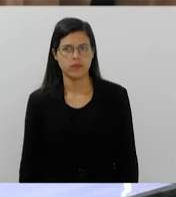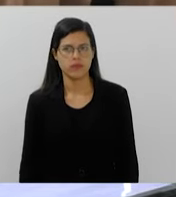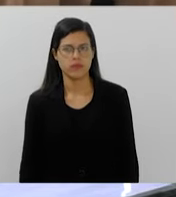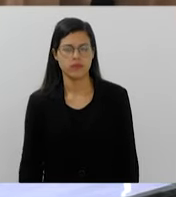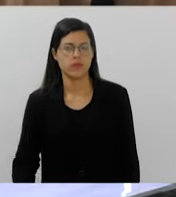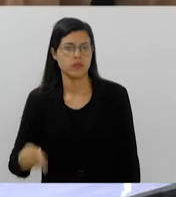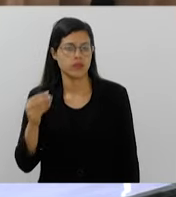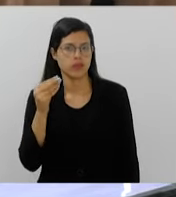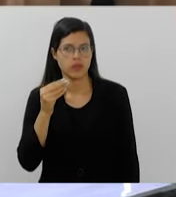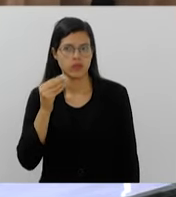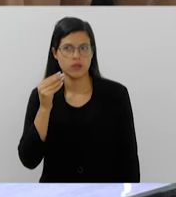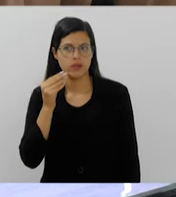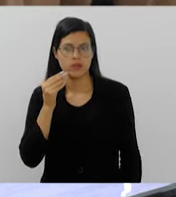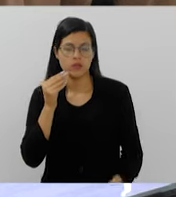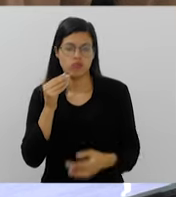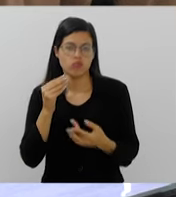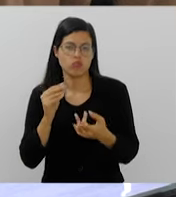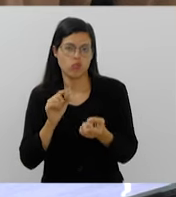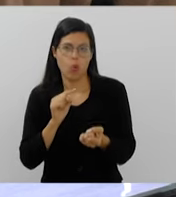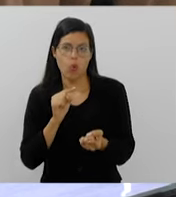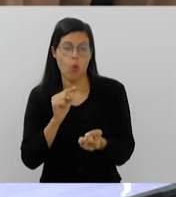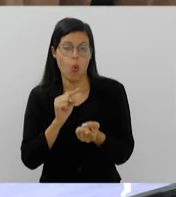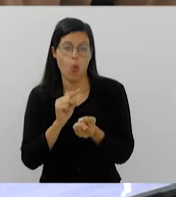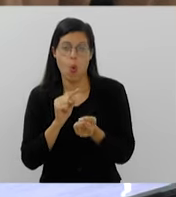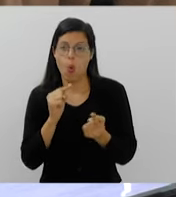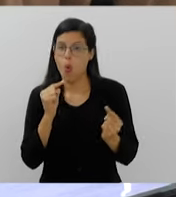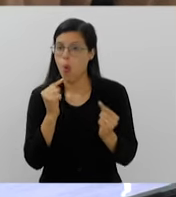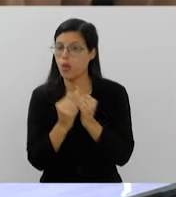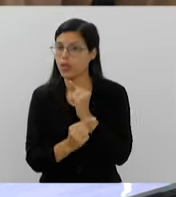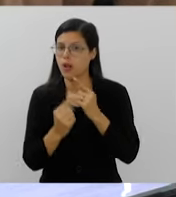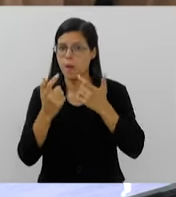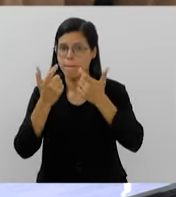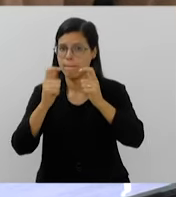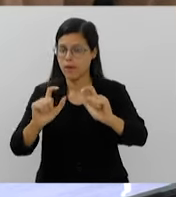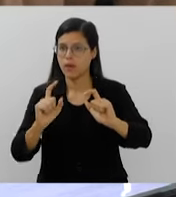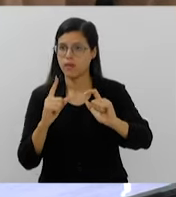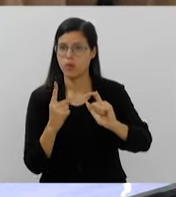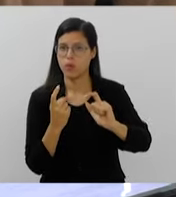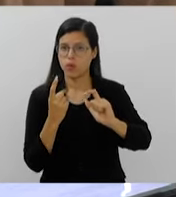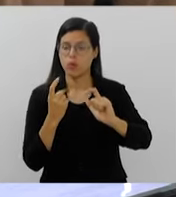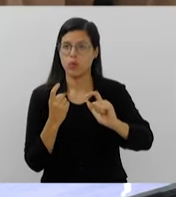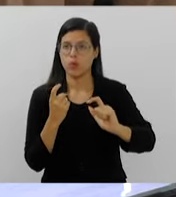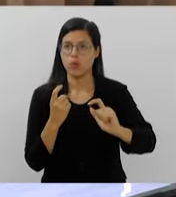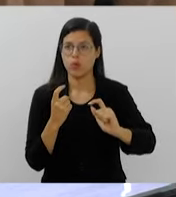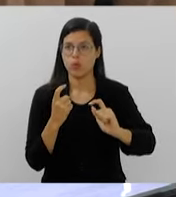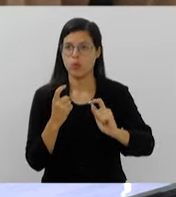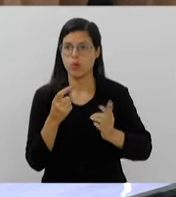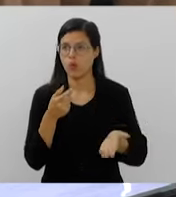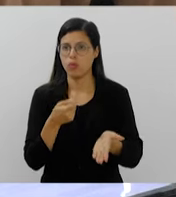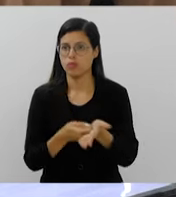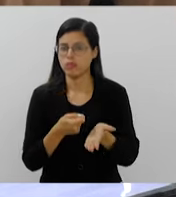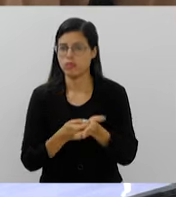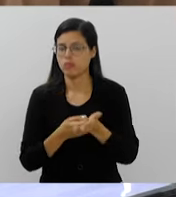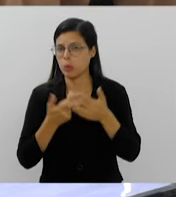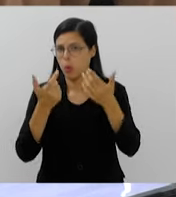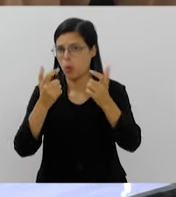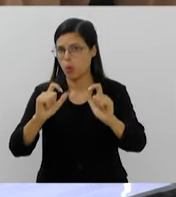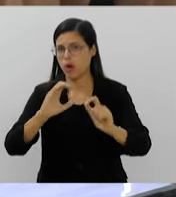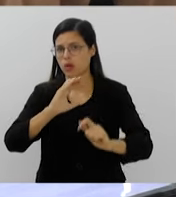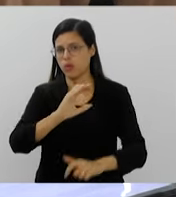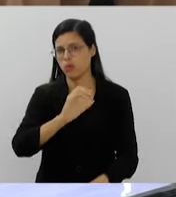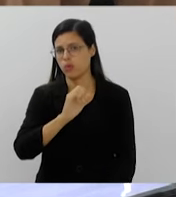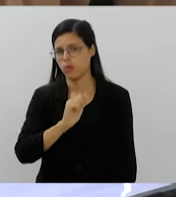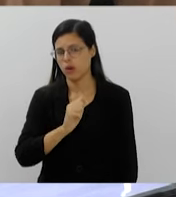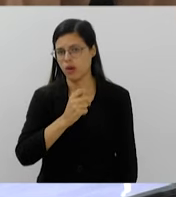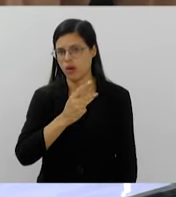Eu estou aqui me colocando ao contrário. É o parágrafo único. E o senhor botar o obrigatório lá no caput. Você tá